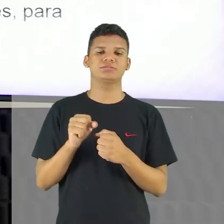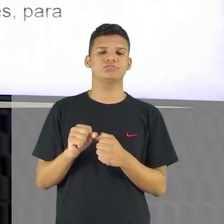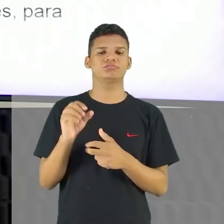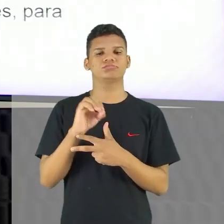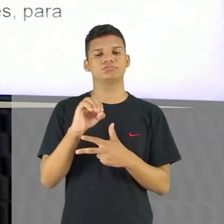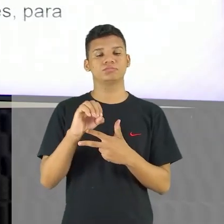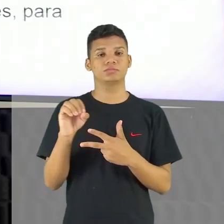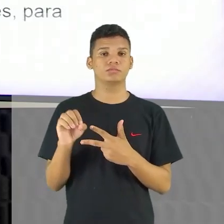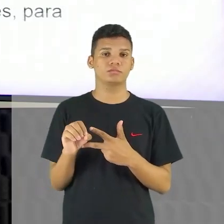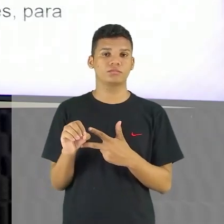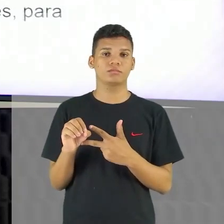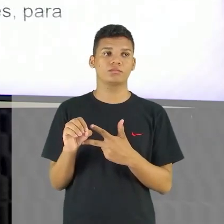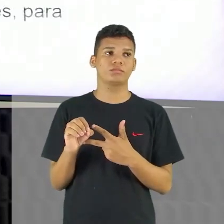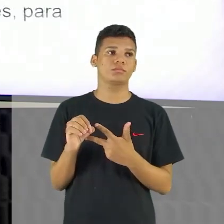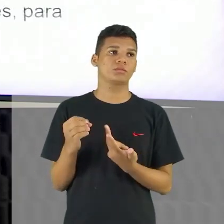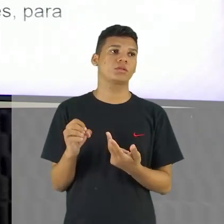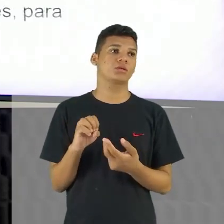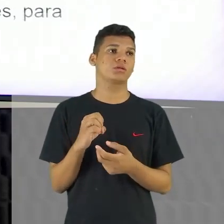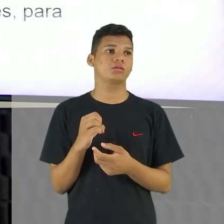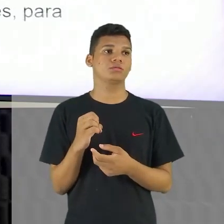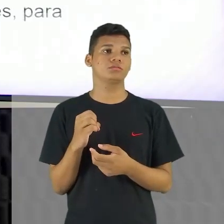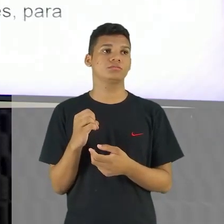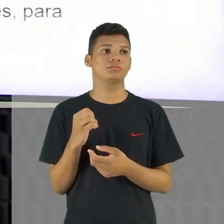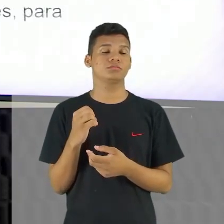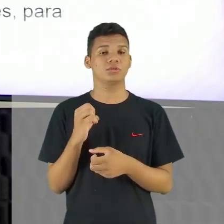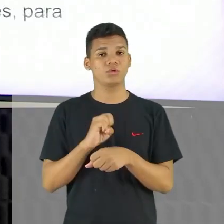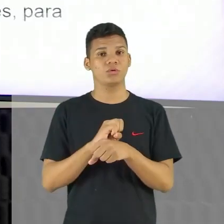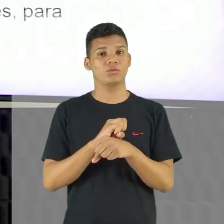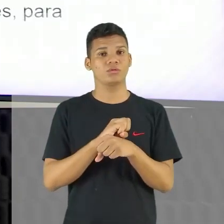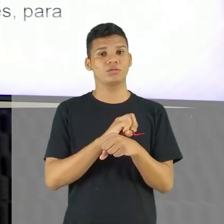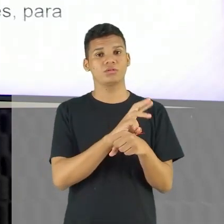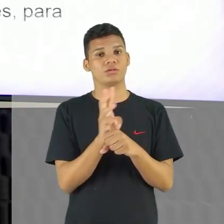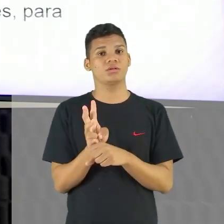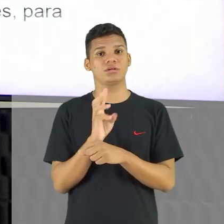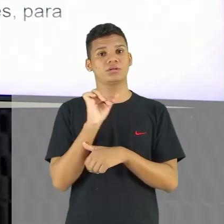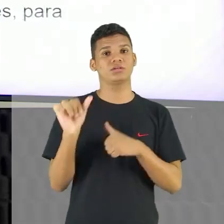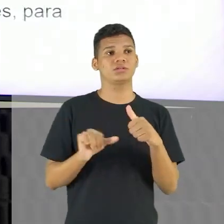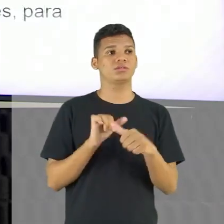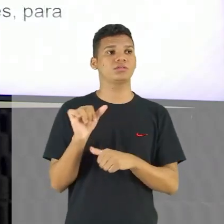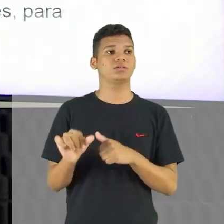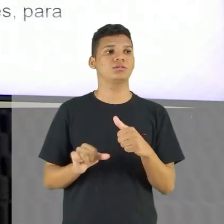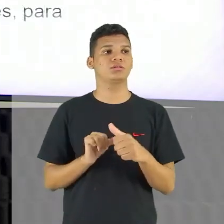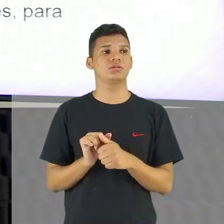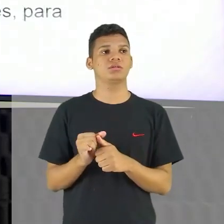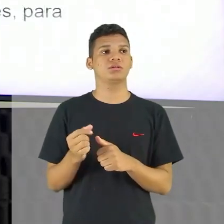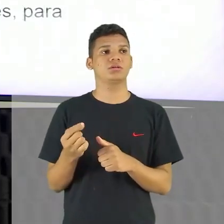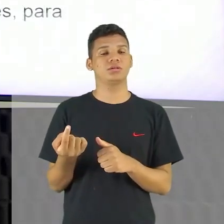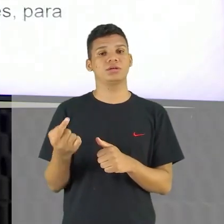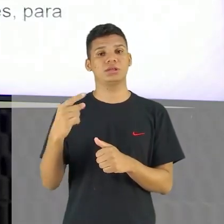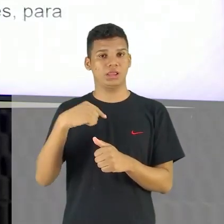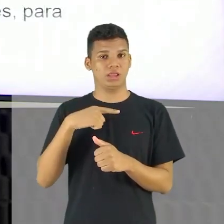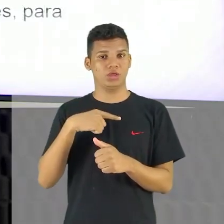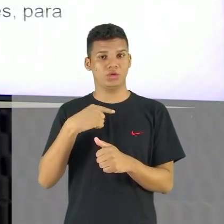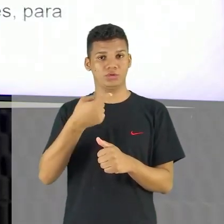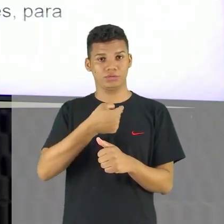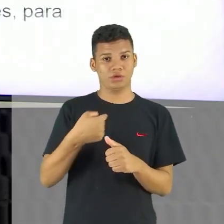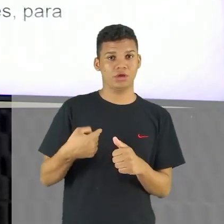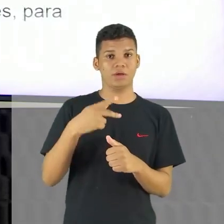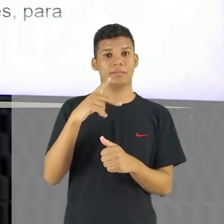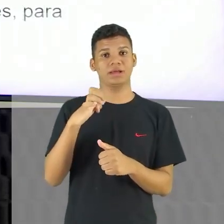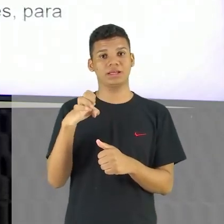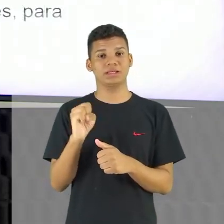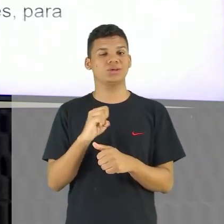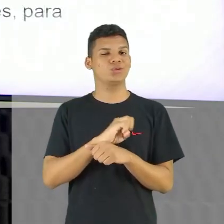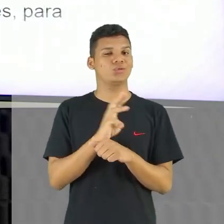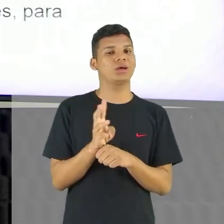né? Paz, Enem. Enem não, gente, UEMA, ó, eu tô trocando aqui as bolas, porque olha só, Paz, UEMA,